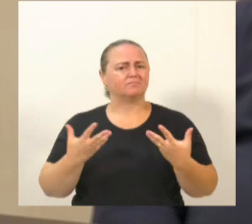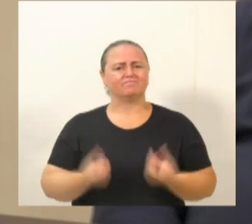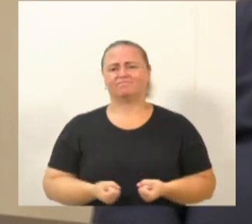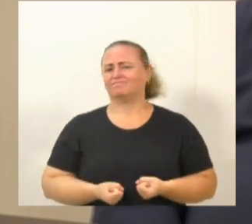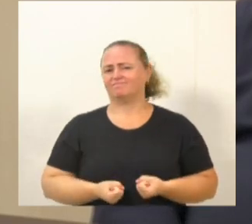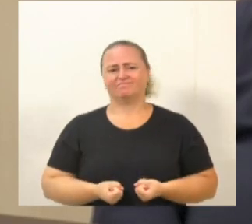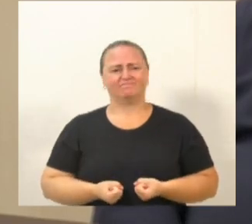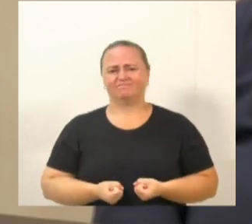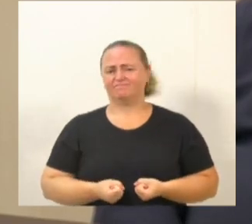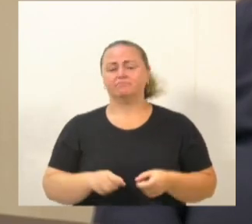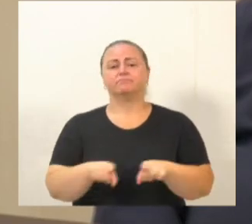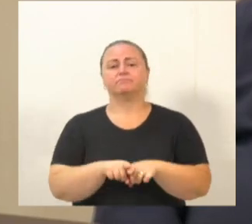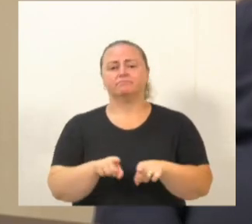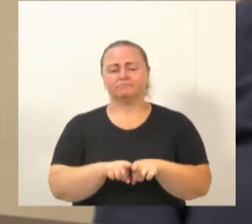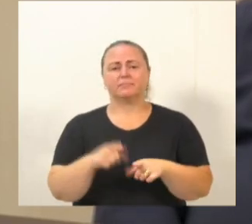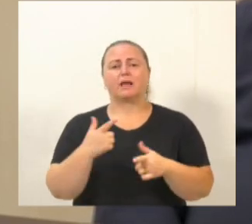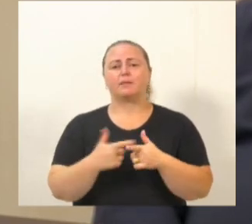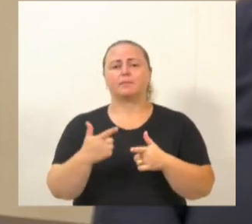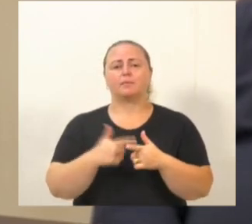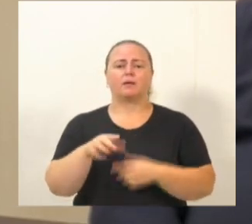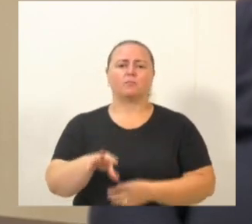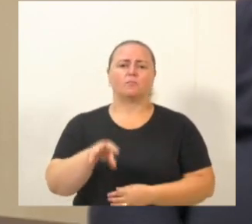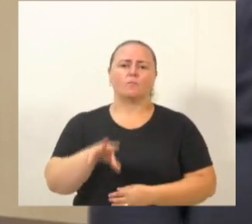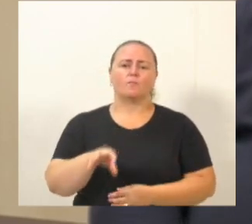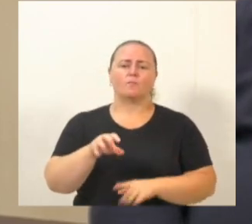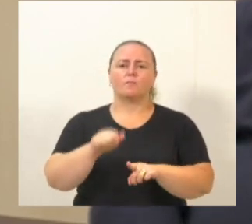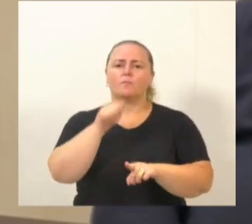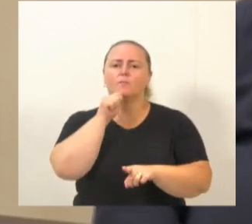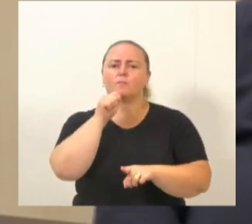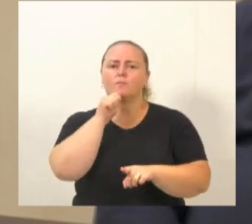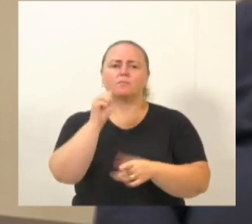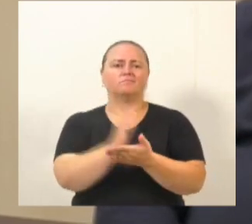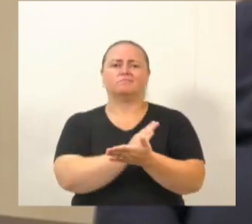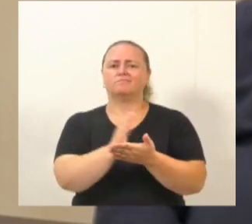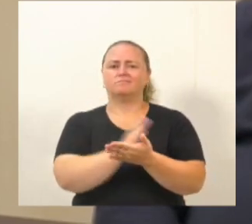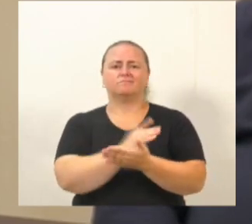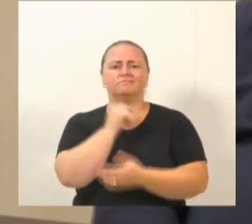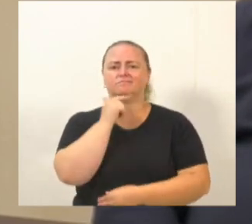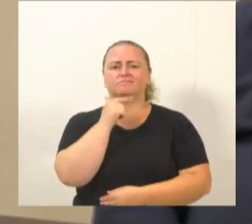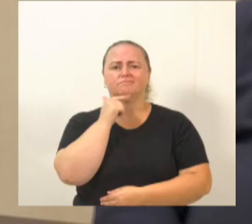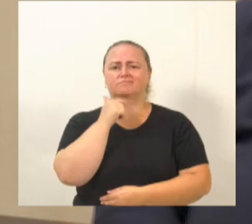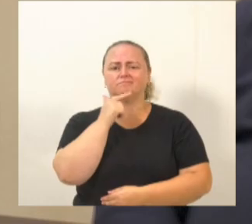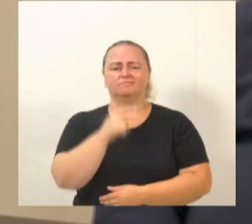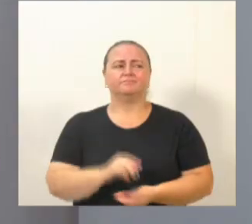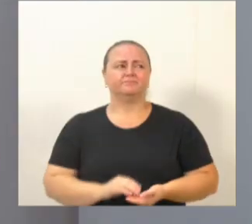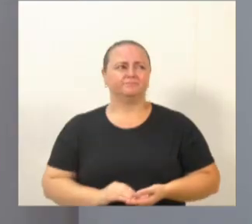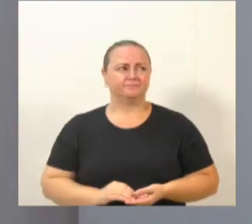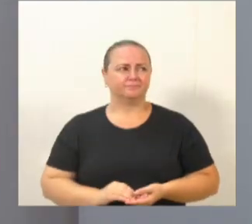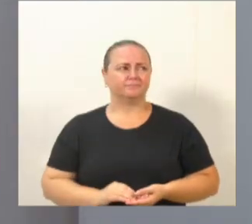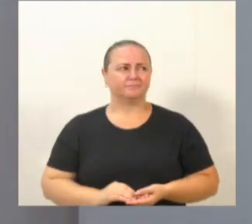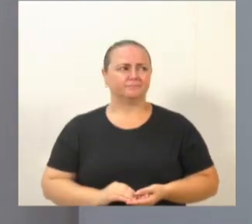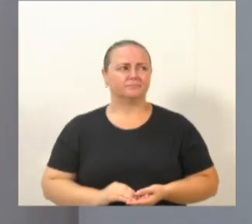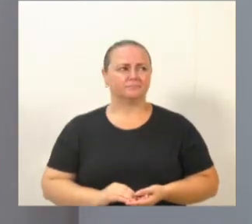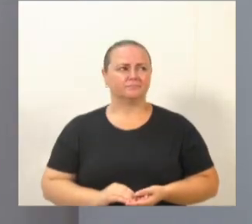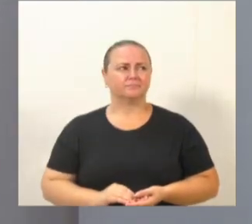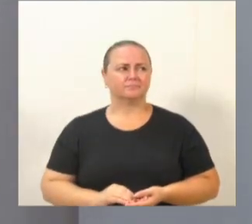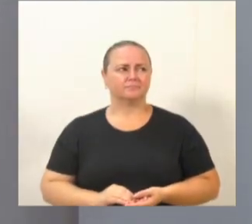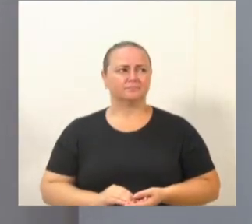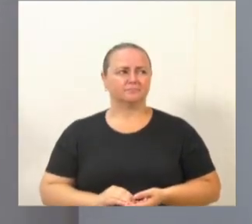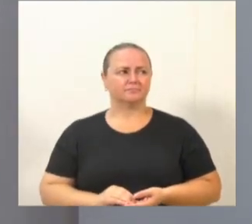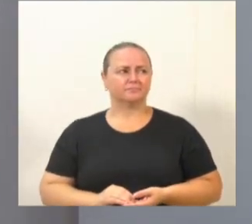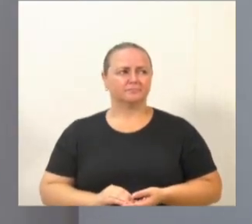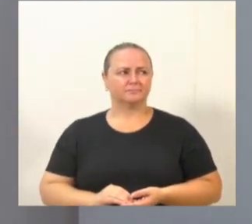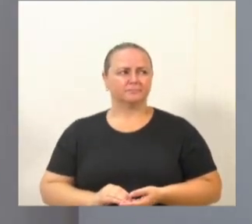problemas das bombas, onde muitas famílias não têm condições de adquirir aquela tal bomba para bombear a M até a rede. Obrigado.